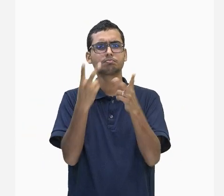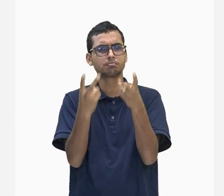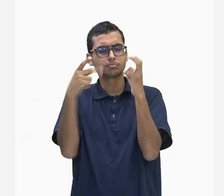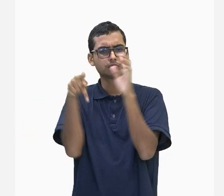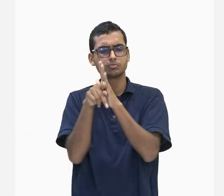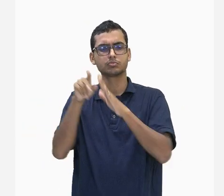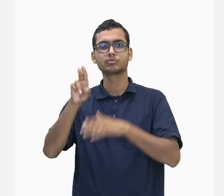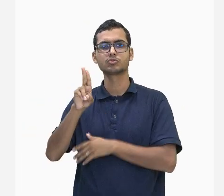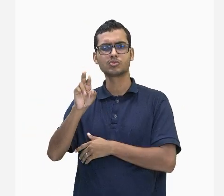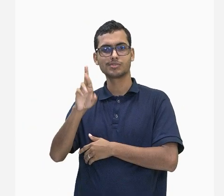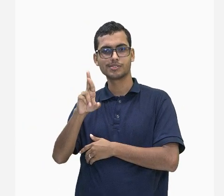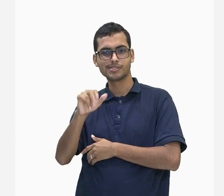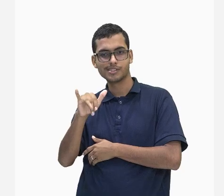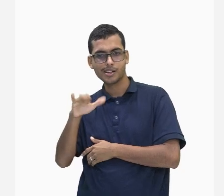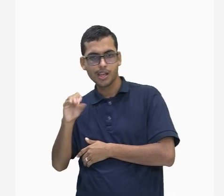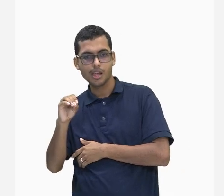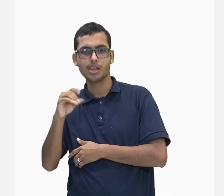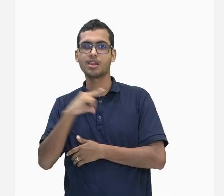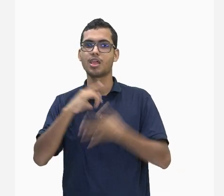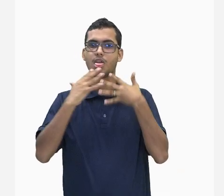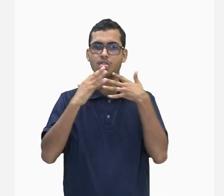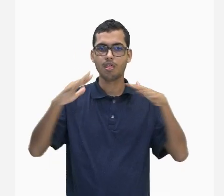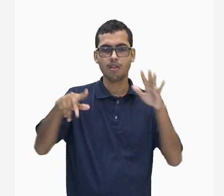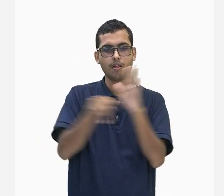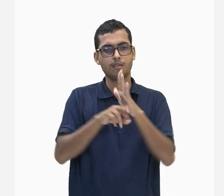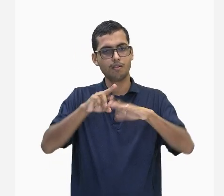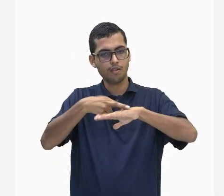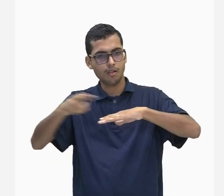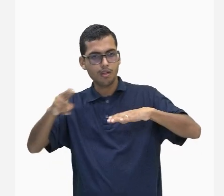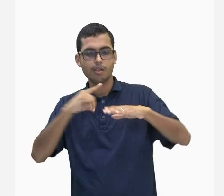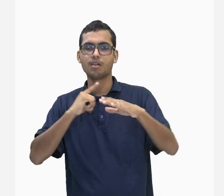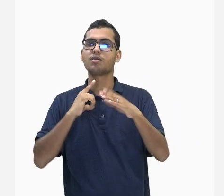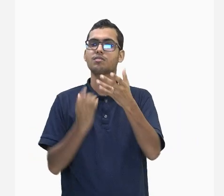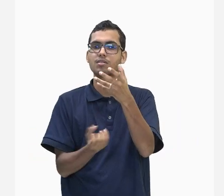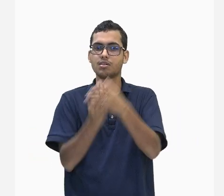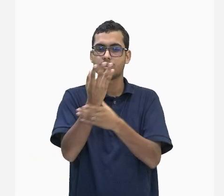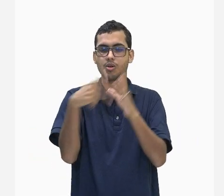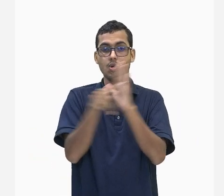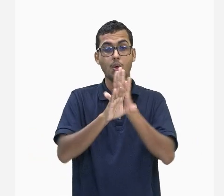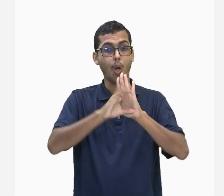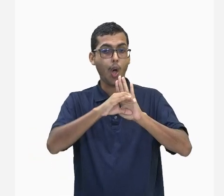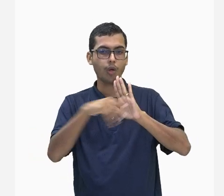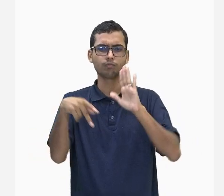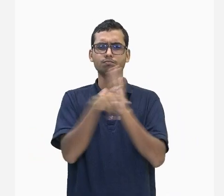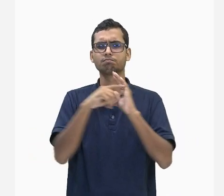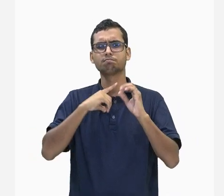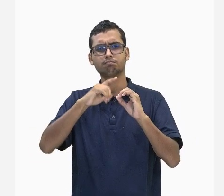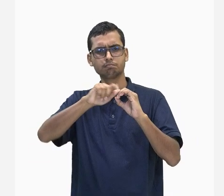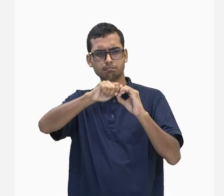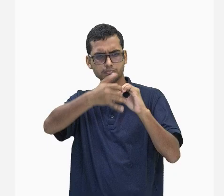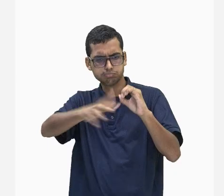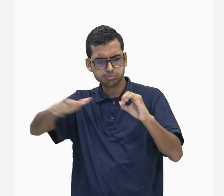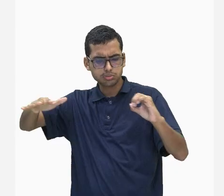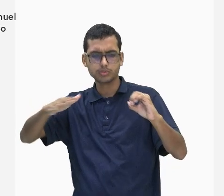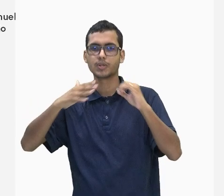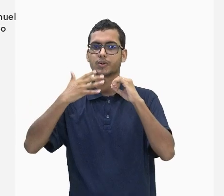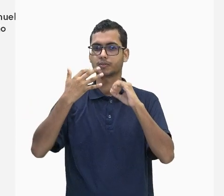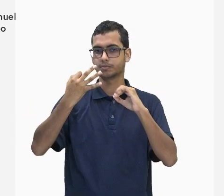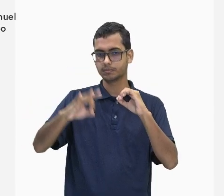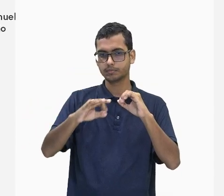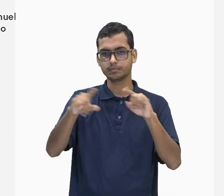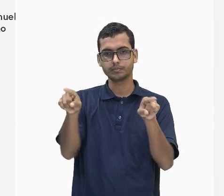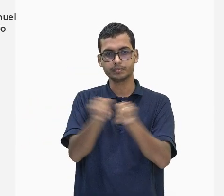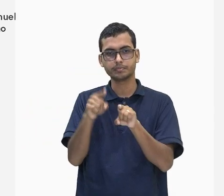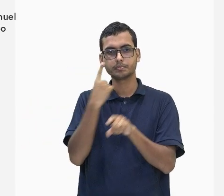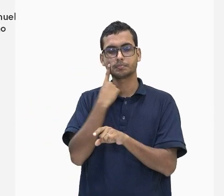sem precisar de fonte externa. Assim nasceu o conceito de radioatividade. E nós temos aí dois personagens importantes